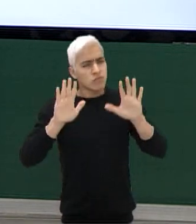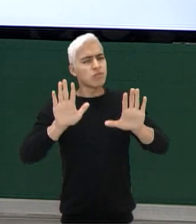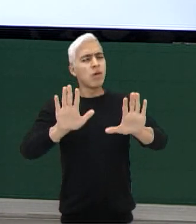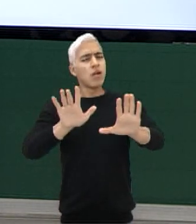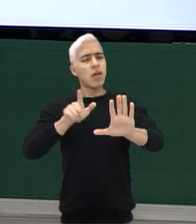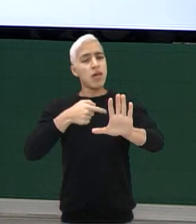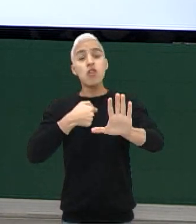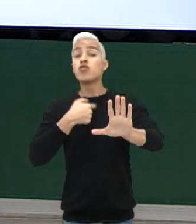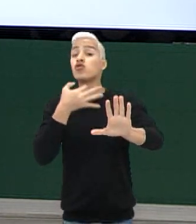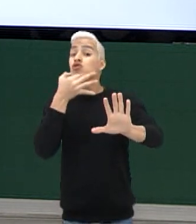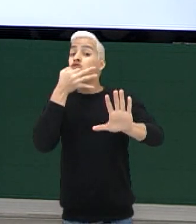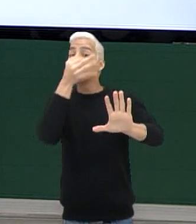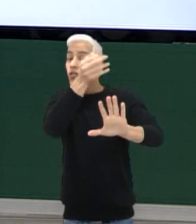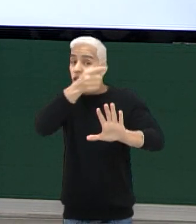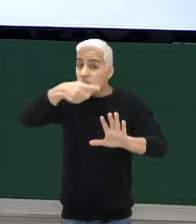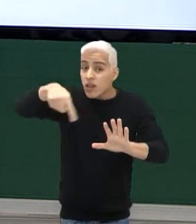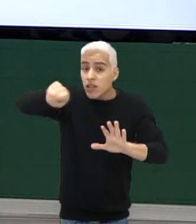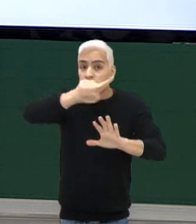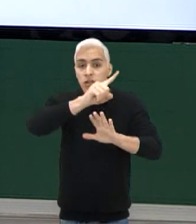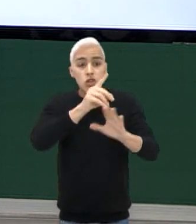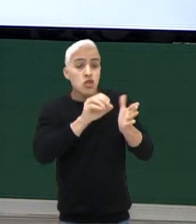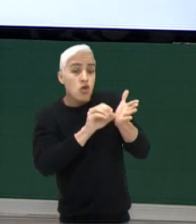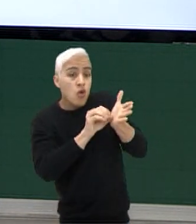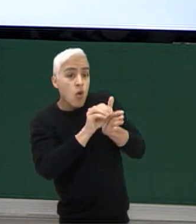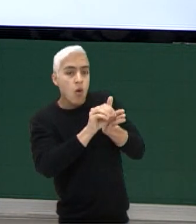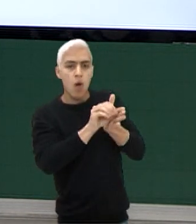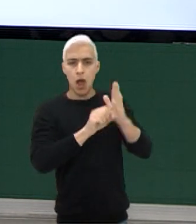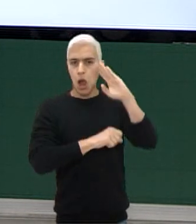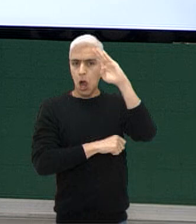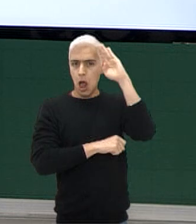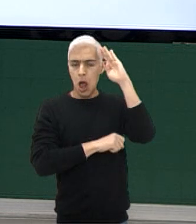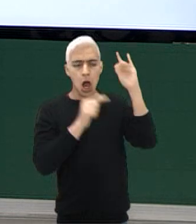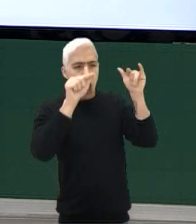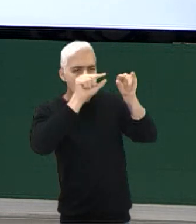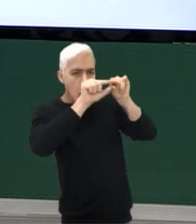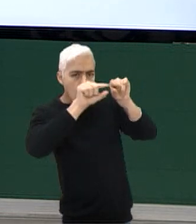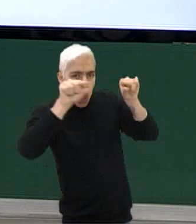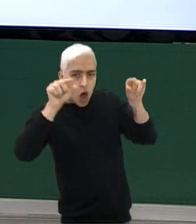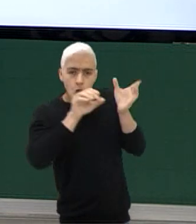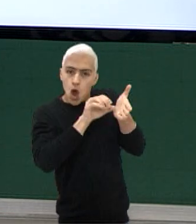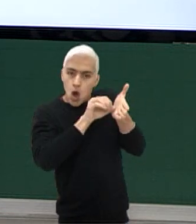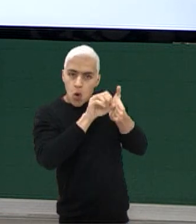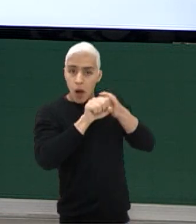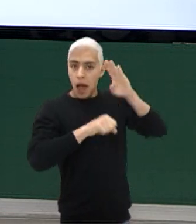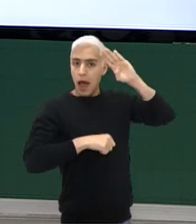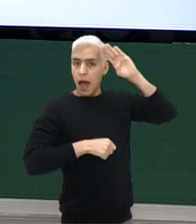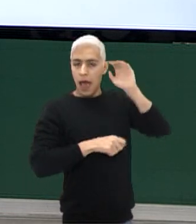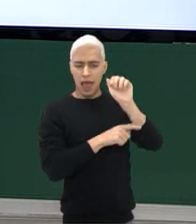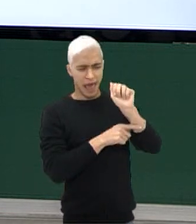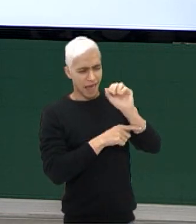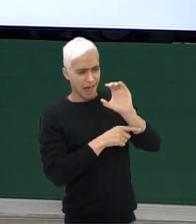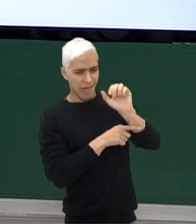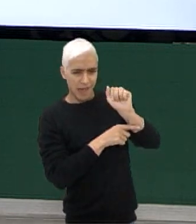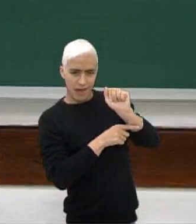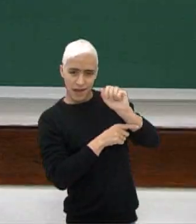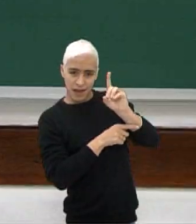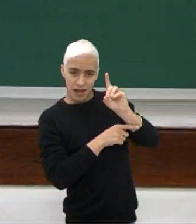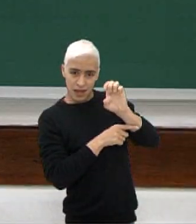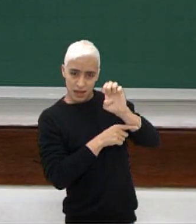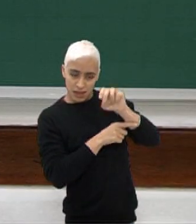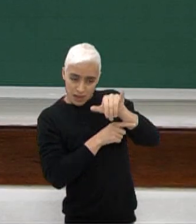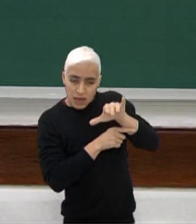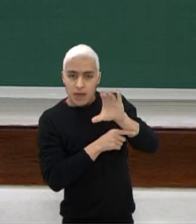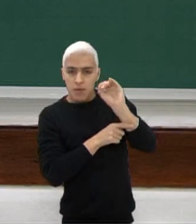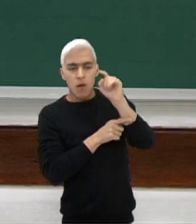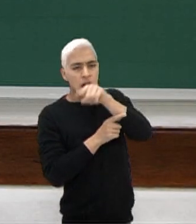vocês busquem lá no Google Acadêmico. O Google Acadêmico é aquele que vai apresentar para vocês vários